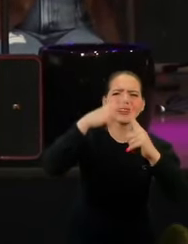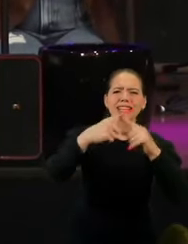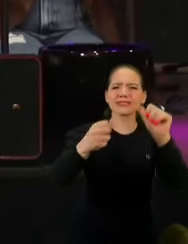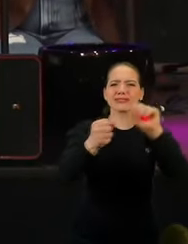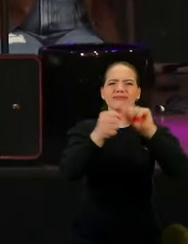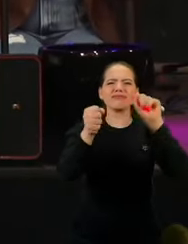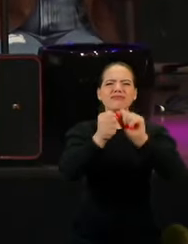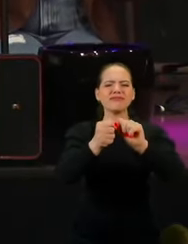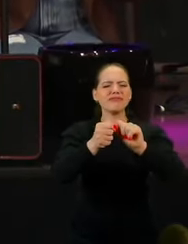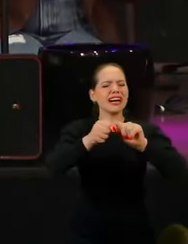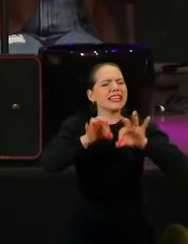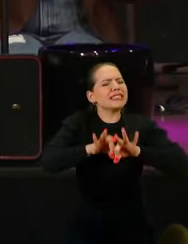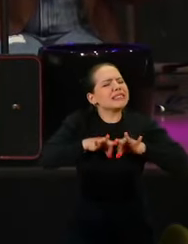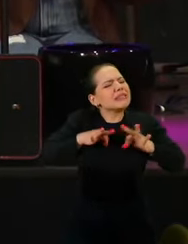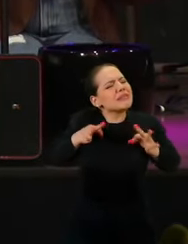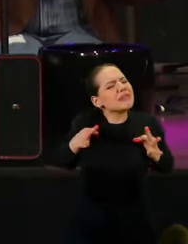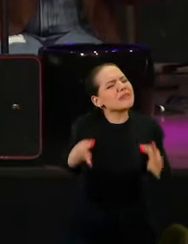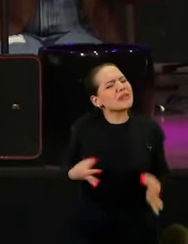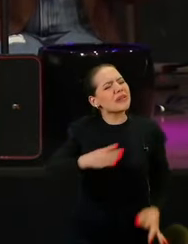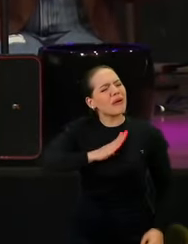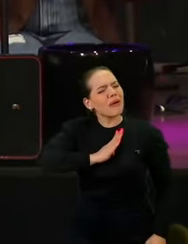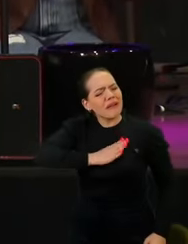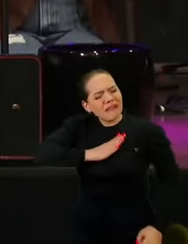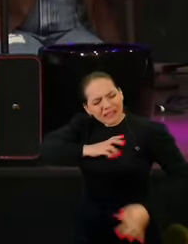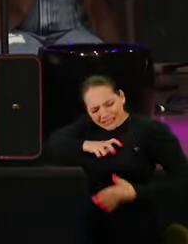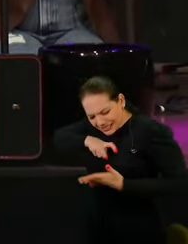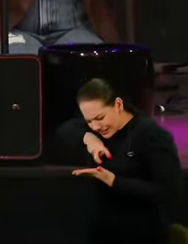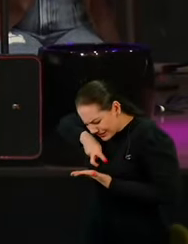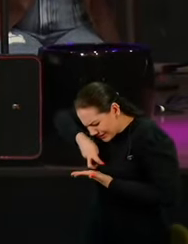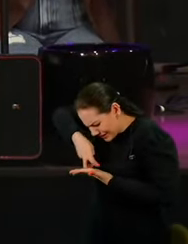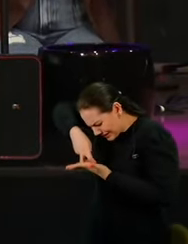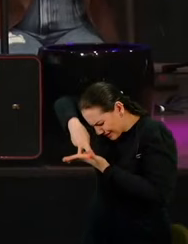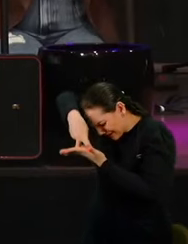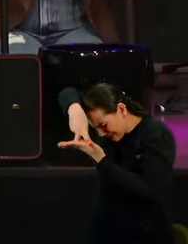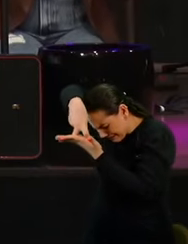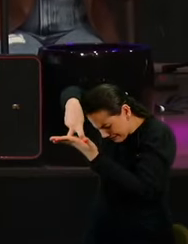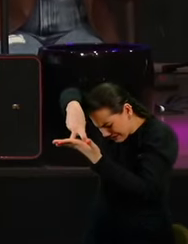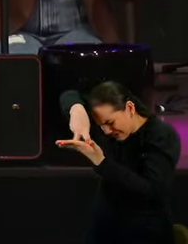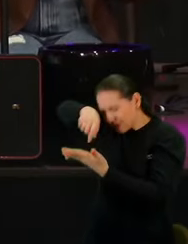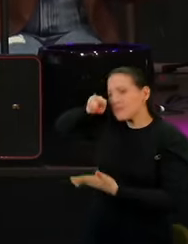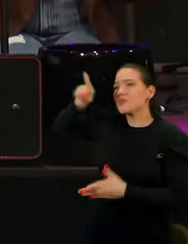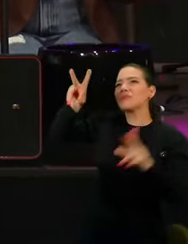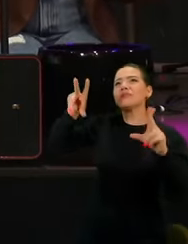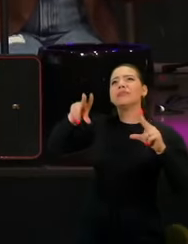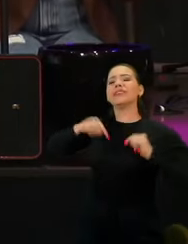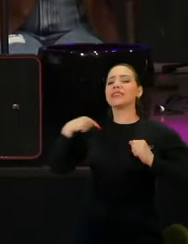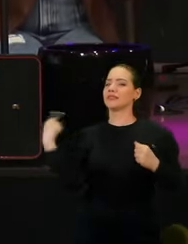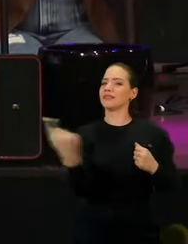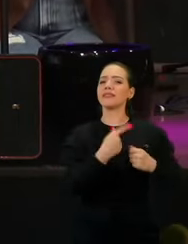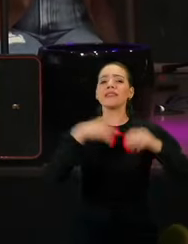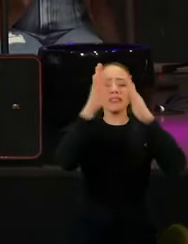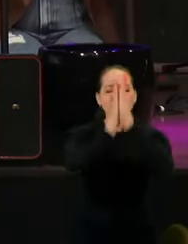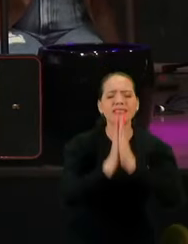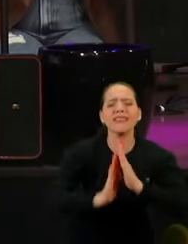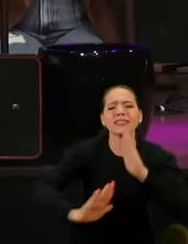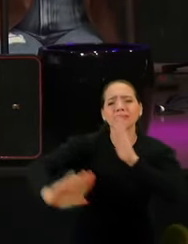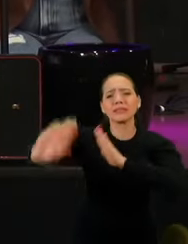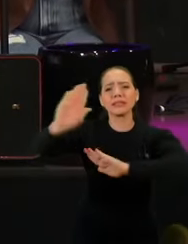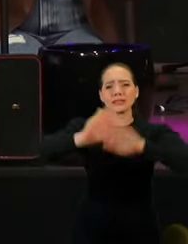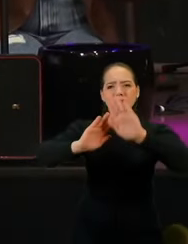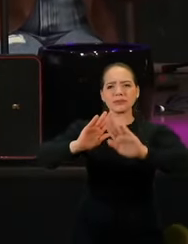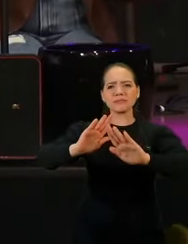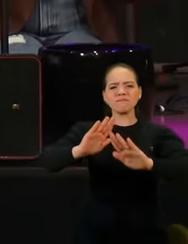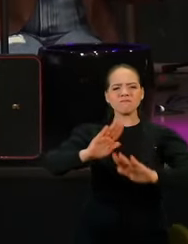Tu és digno de ser adorado. Que Que uma nova canção flua da